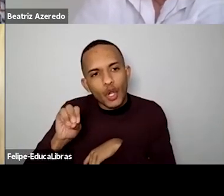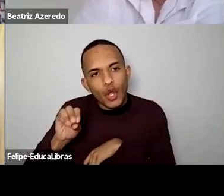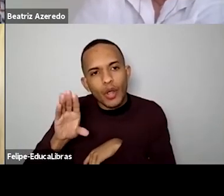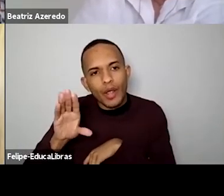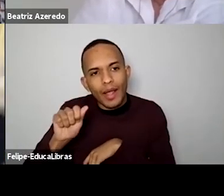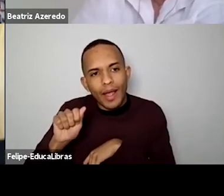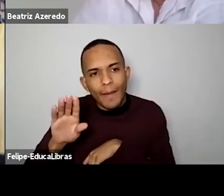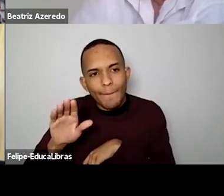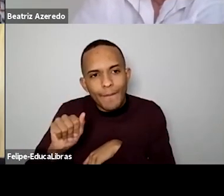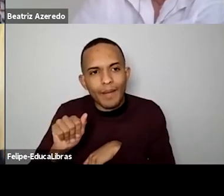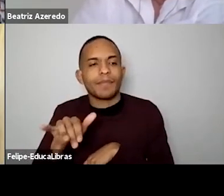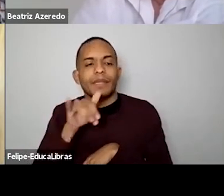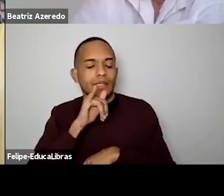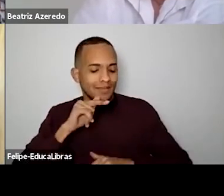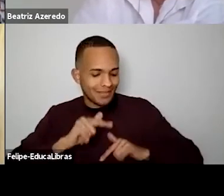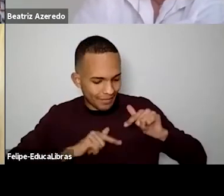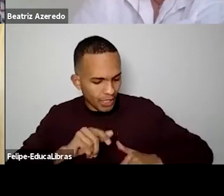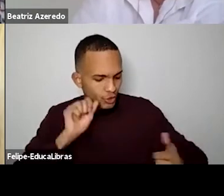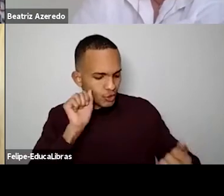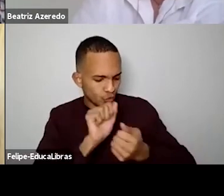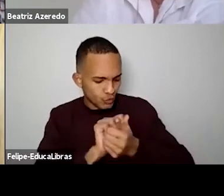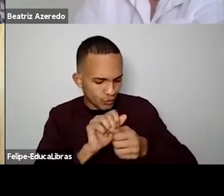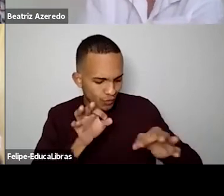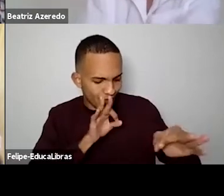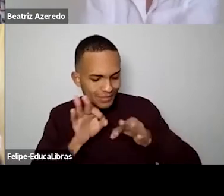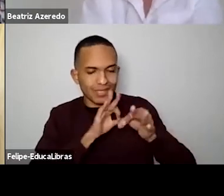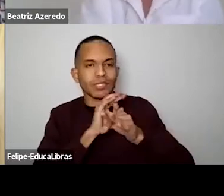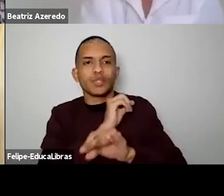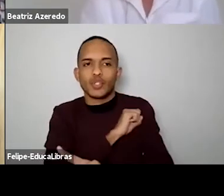e trabalhar junto às organizações sociais que o Instituto já